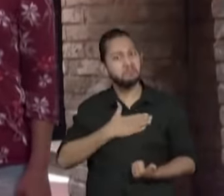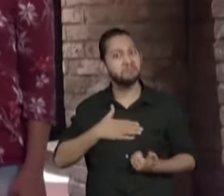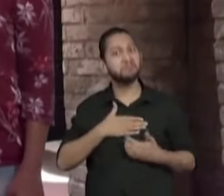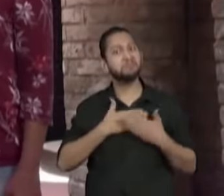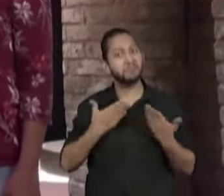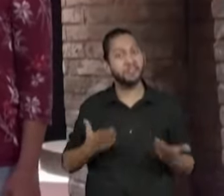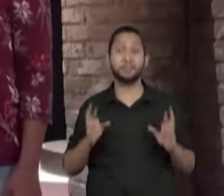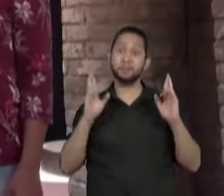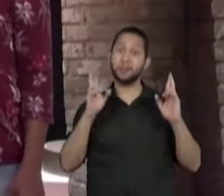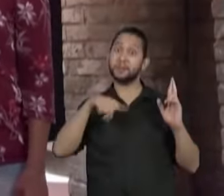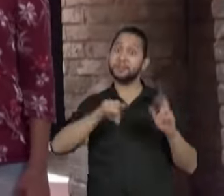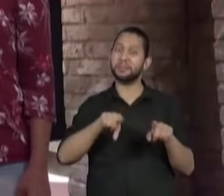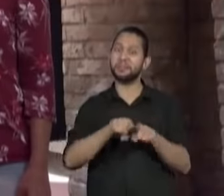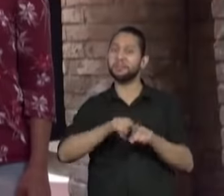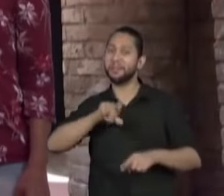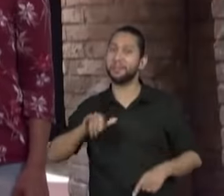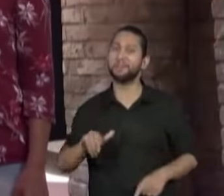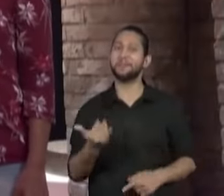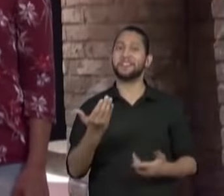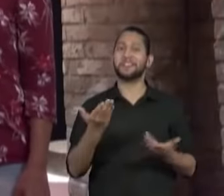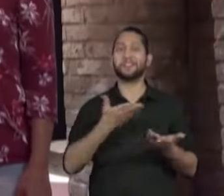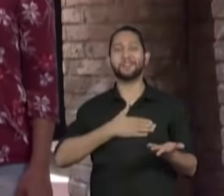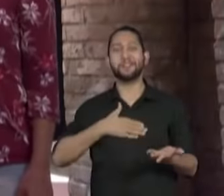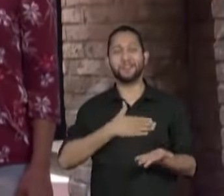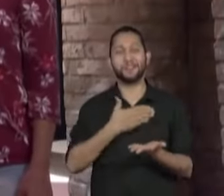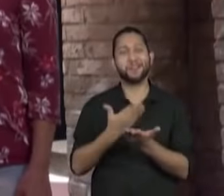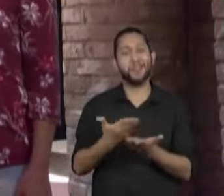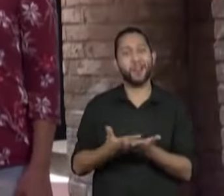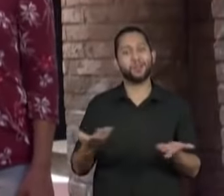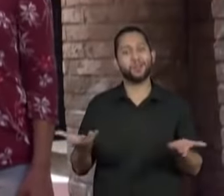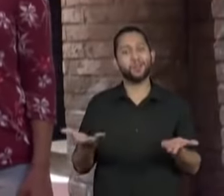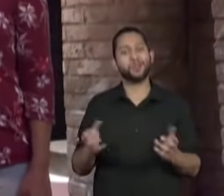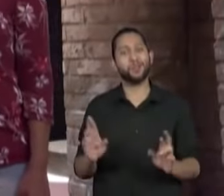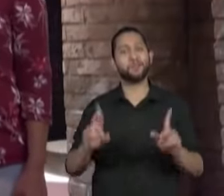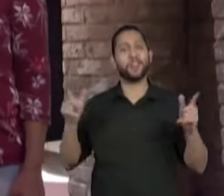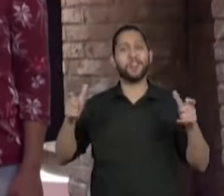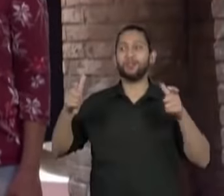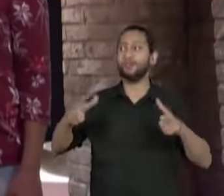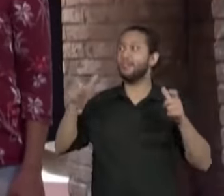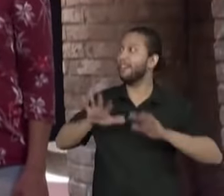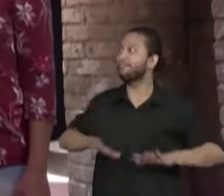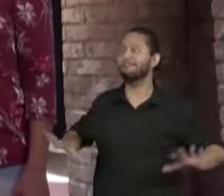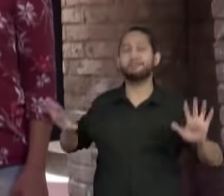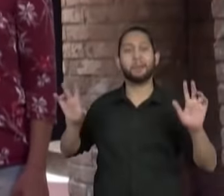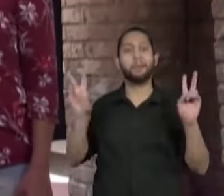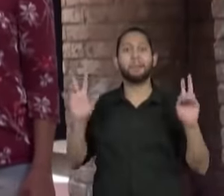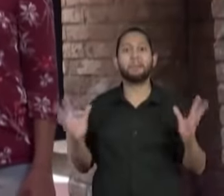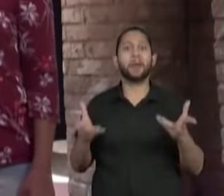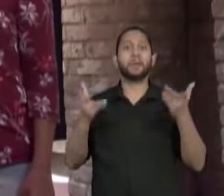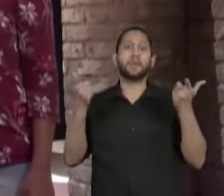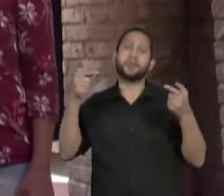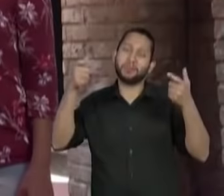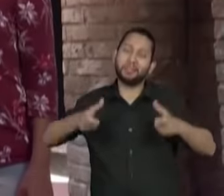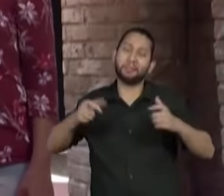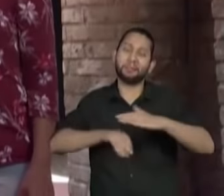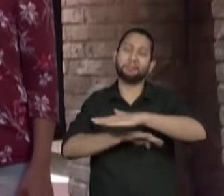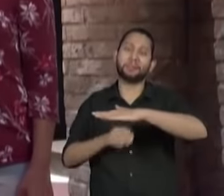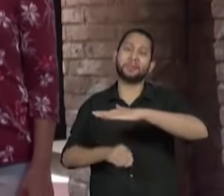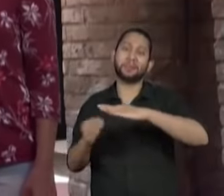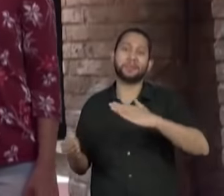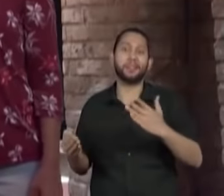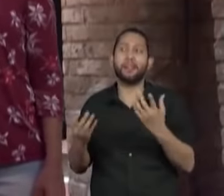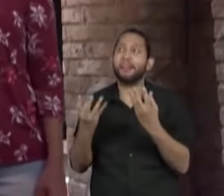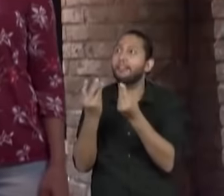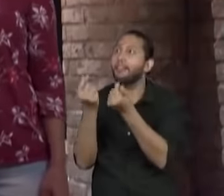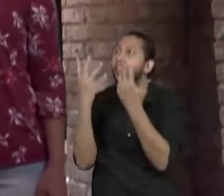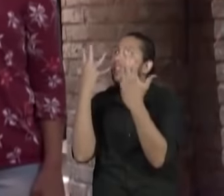né? Espero que todos vocês tenham apreciado aí essa aula diferente nossa, nesse espaço tão maravilhoso aqui quanto o espaço da Pinacoteca, né? Cercado de